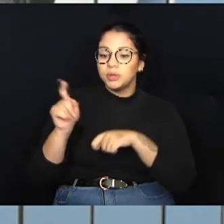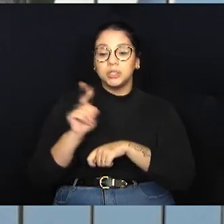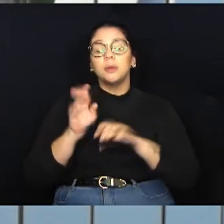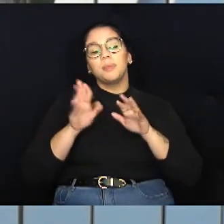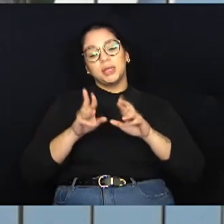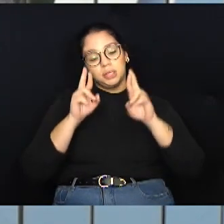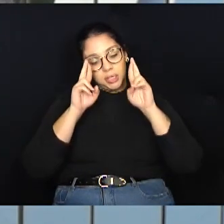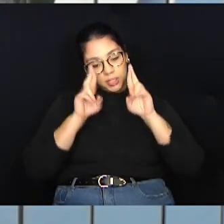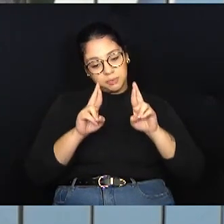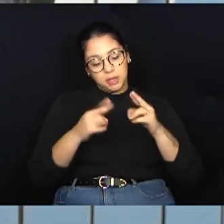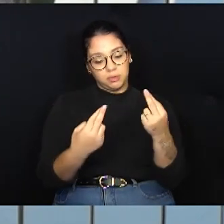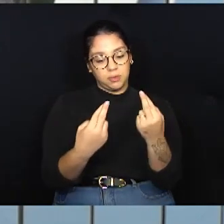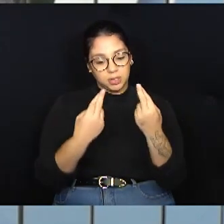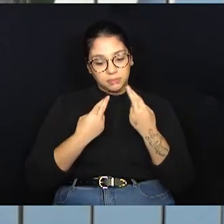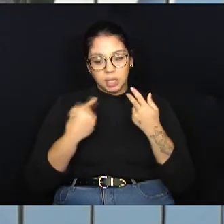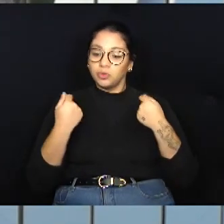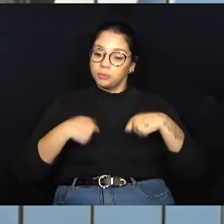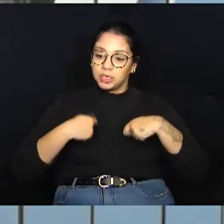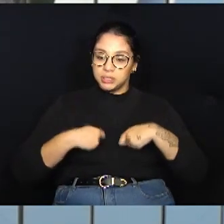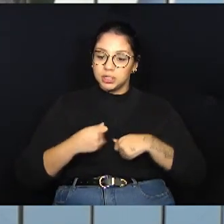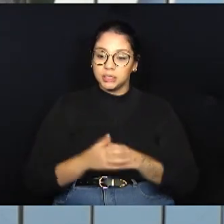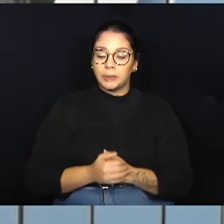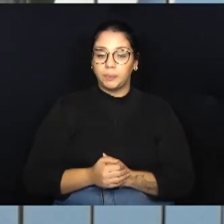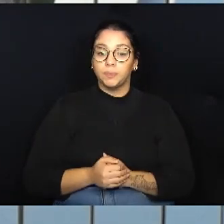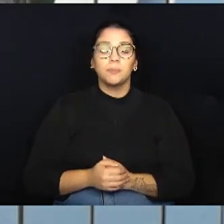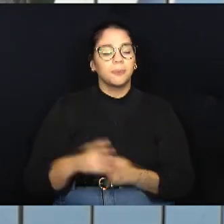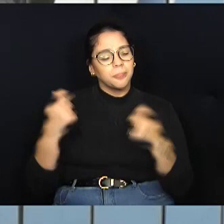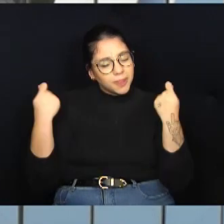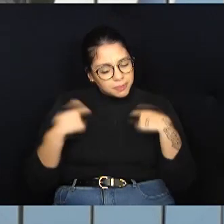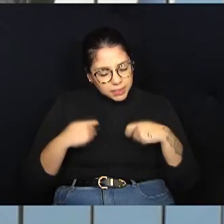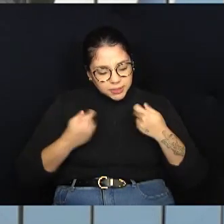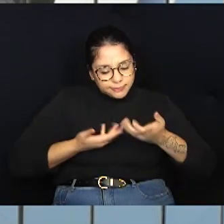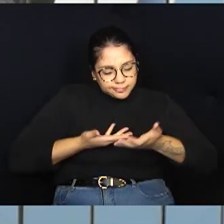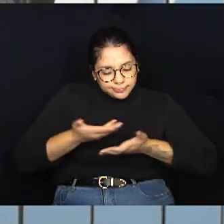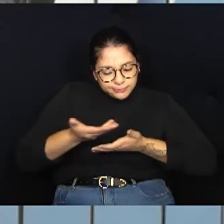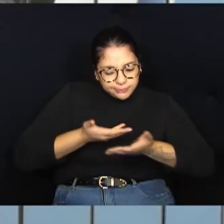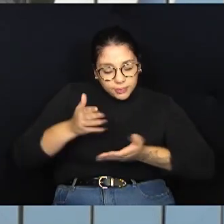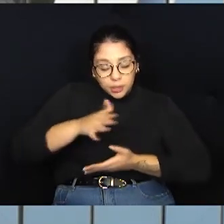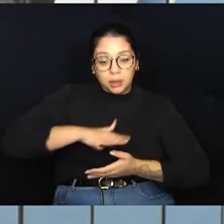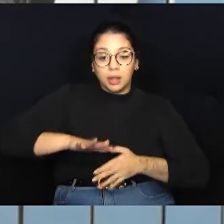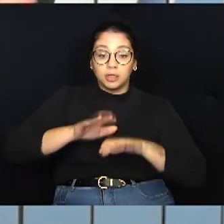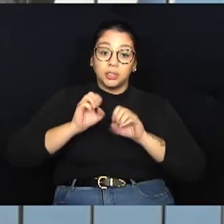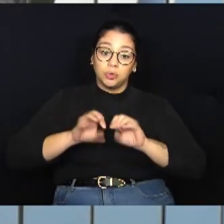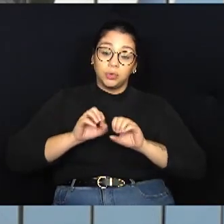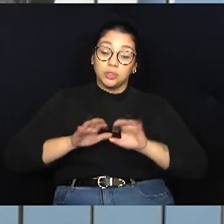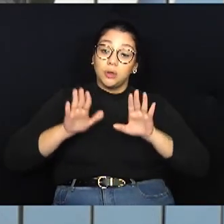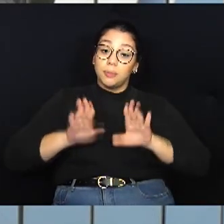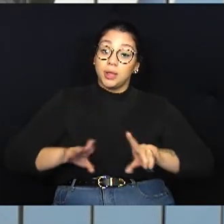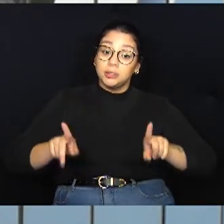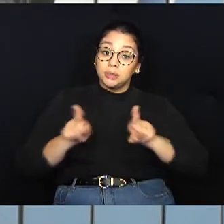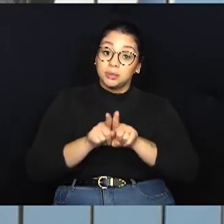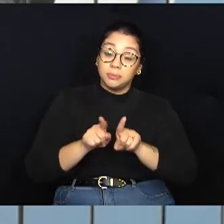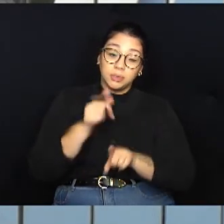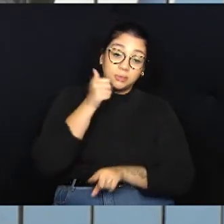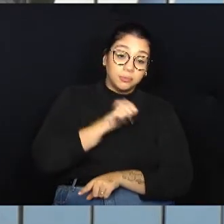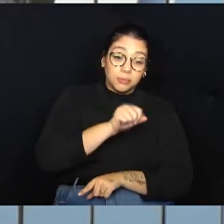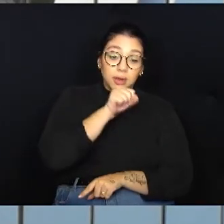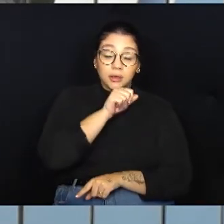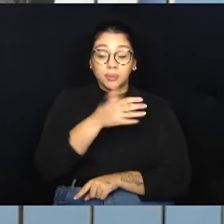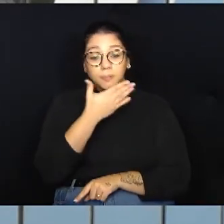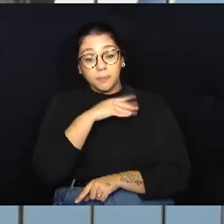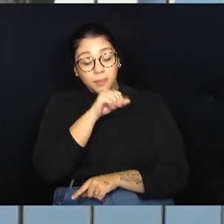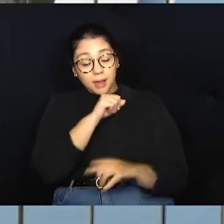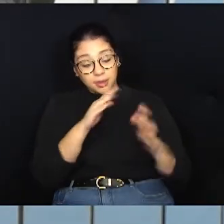nos respeitar. Isso a gente precisa trabalhar na área da educação, mas também os pais com os filhos,